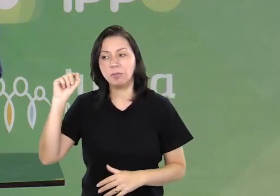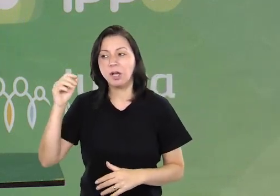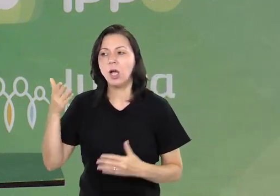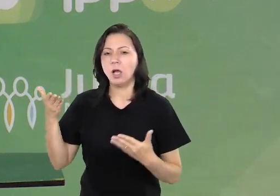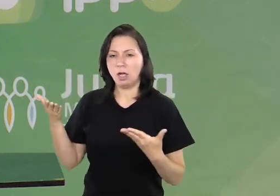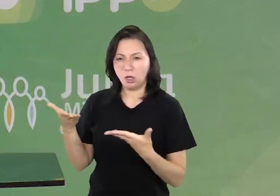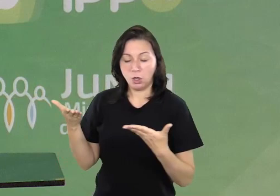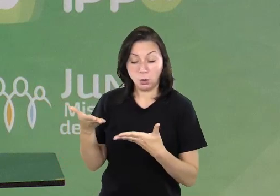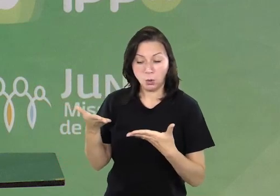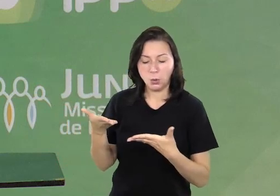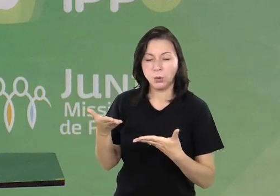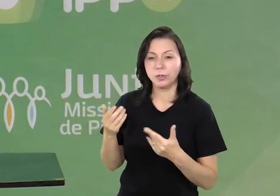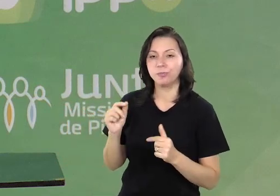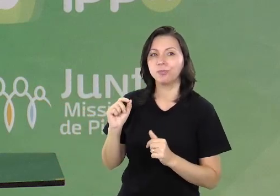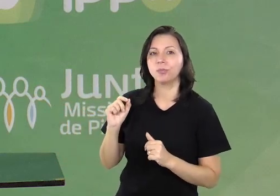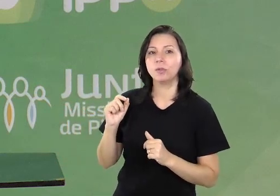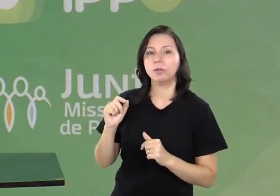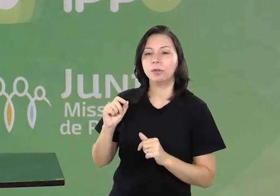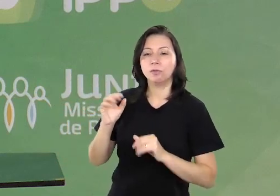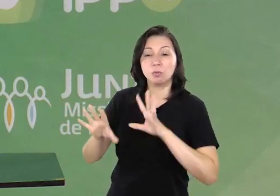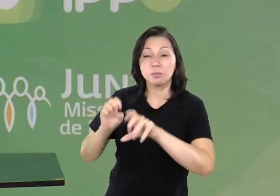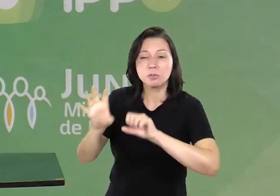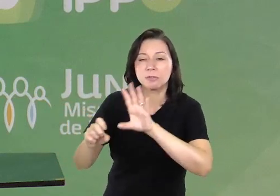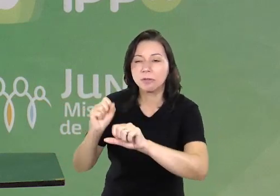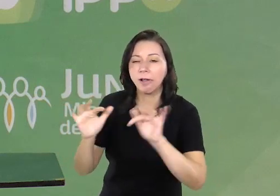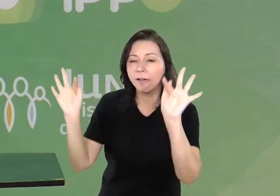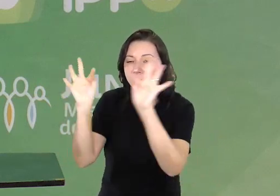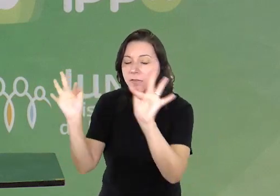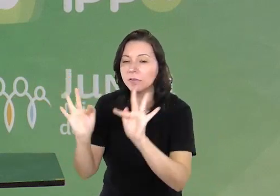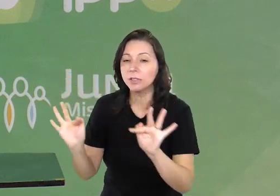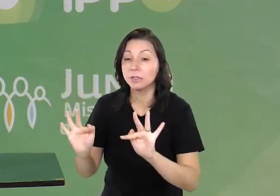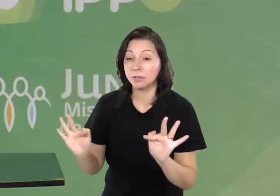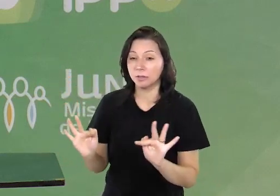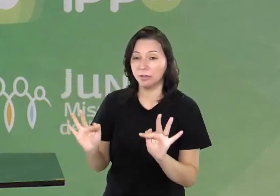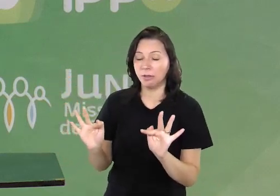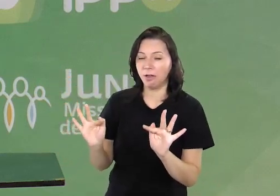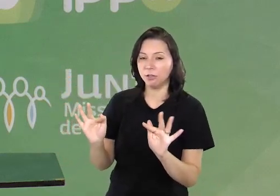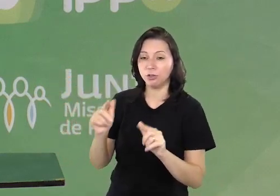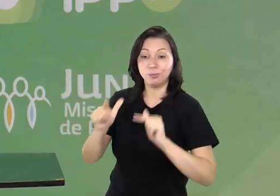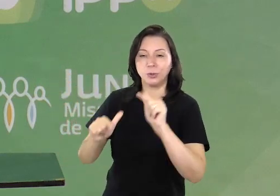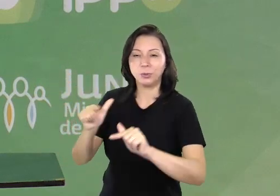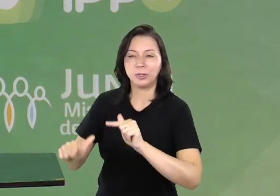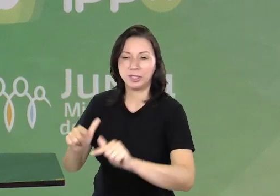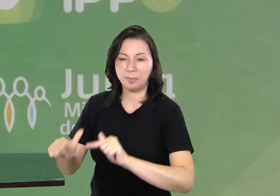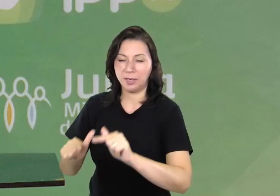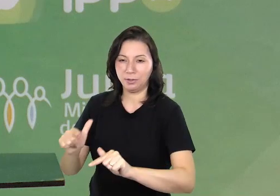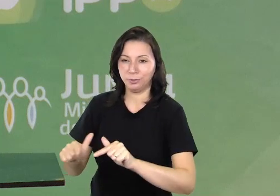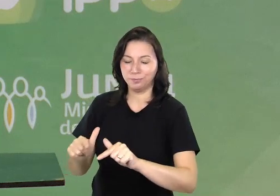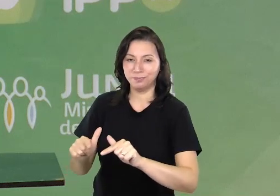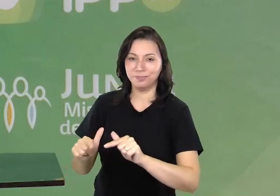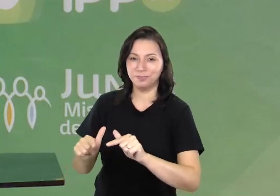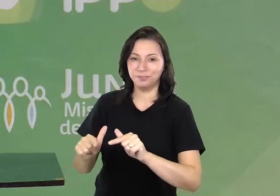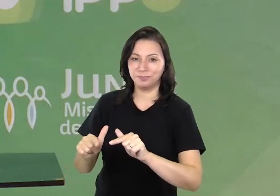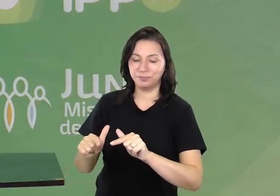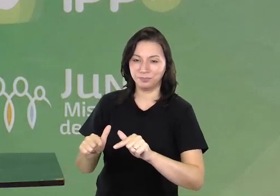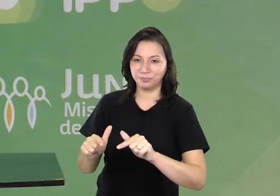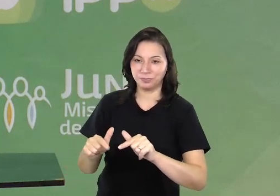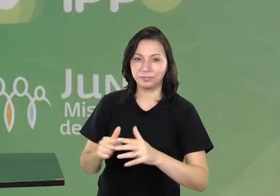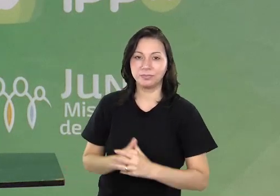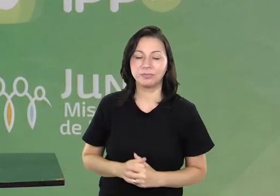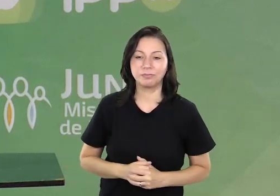para pensar comigo num ponto não ponto vamos ver os exercícios quarta seis tudo ele